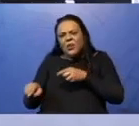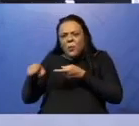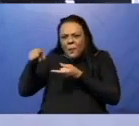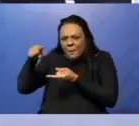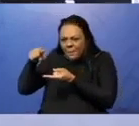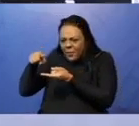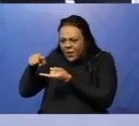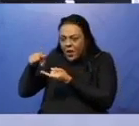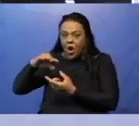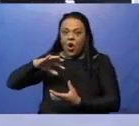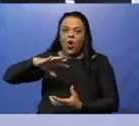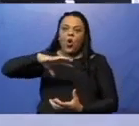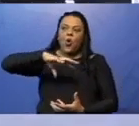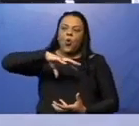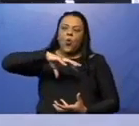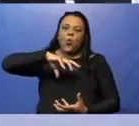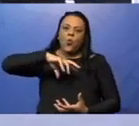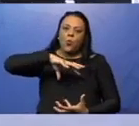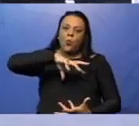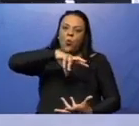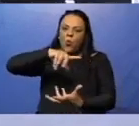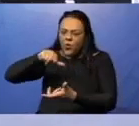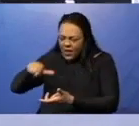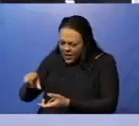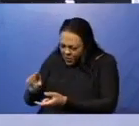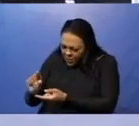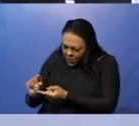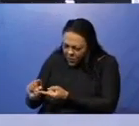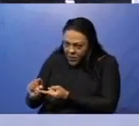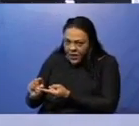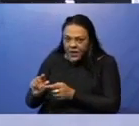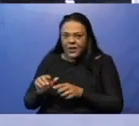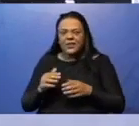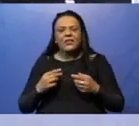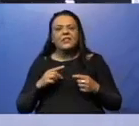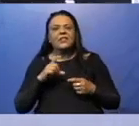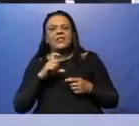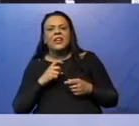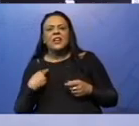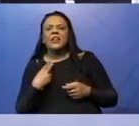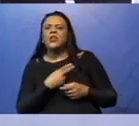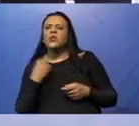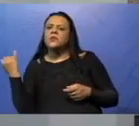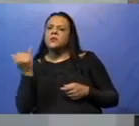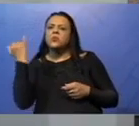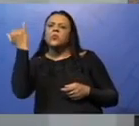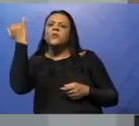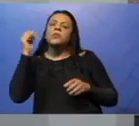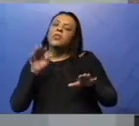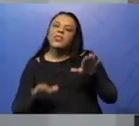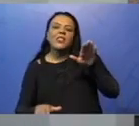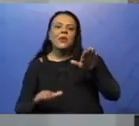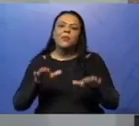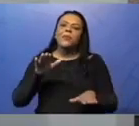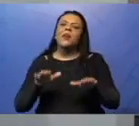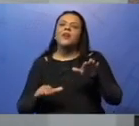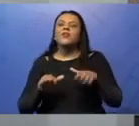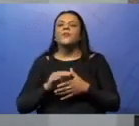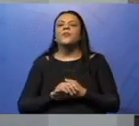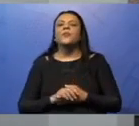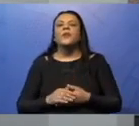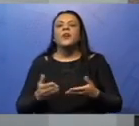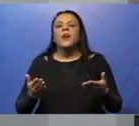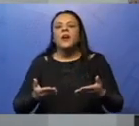né? Será que ele é tão importante? Será que nós somos importantes? Somos e não somos, depende do ponto de vista, não é? E vamos pensar